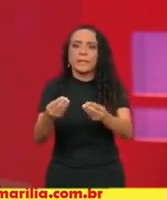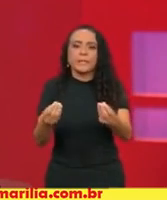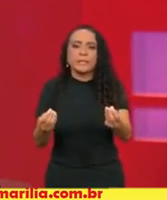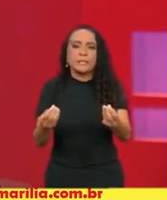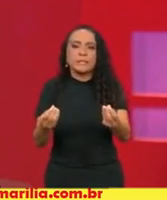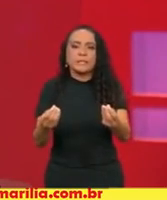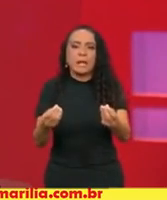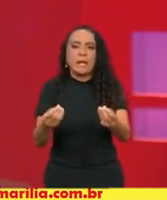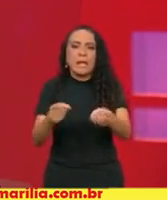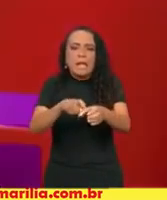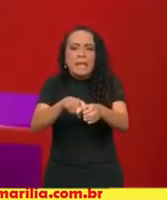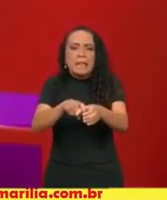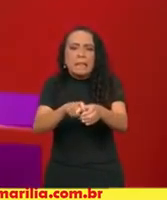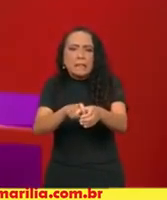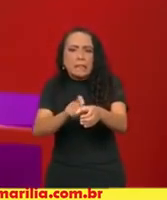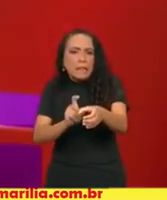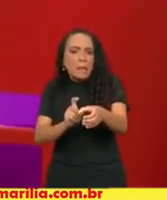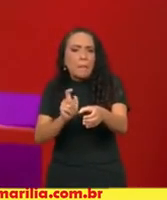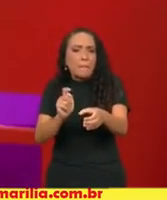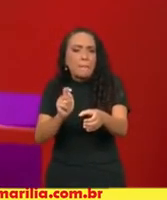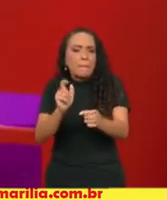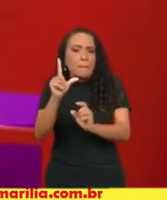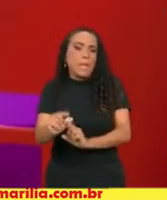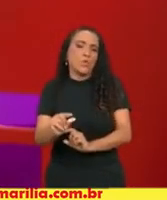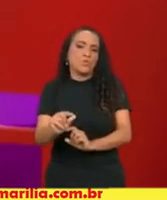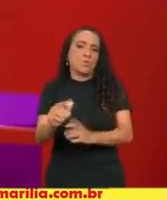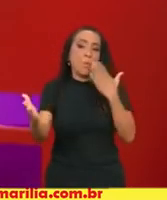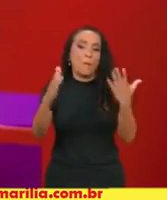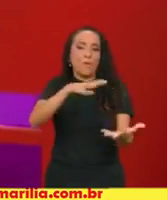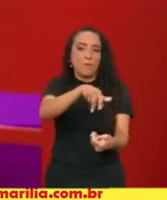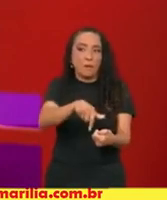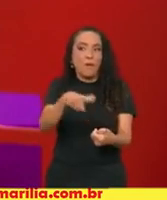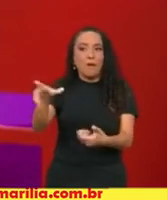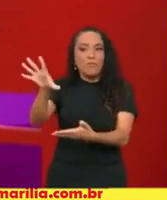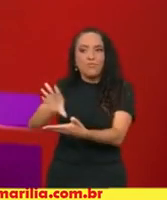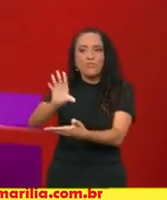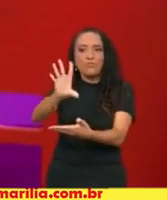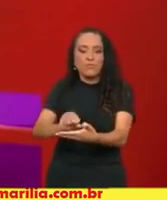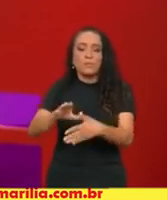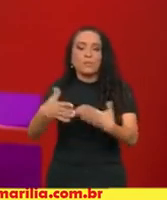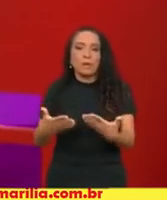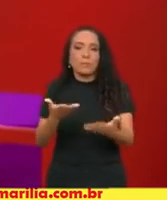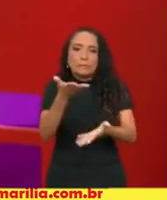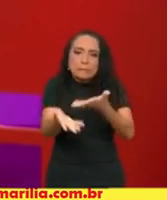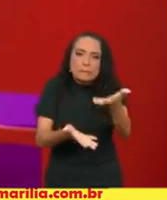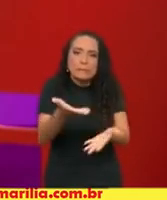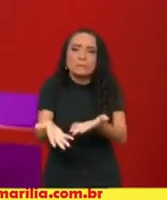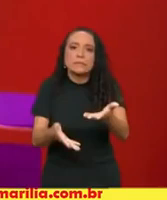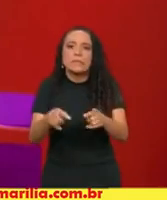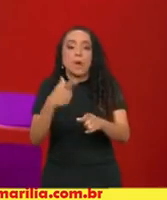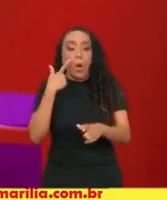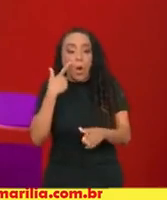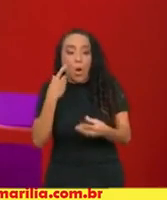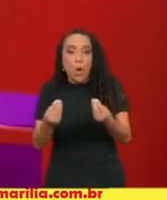menos dependente do ponto de vista global. E esses são os modelos. Para convencer, né, e repare